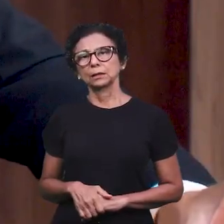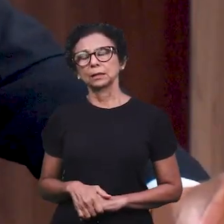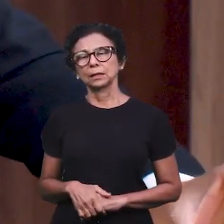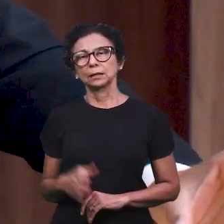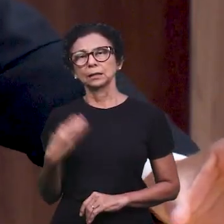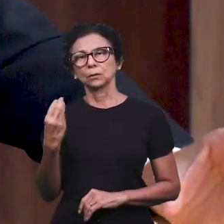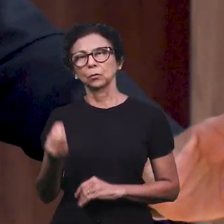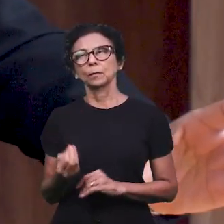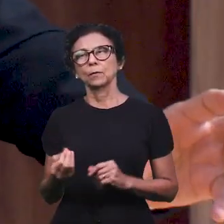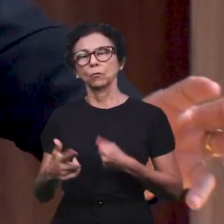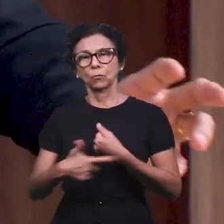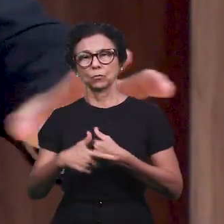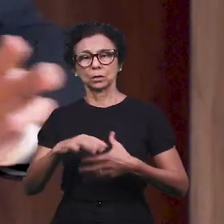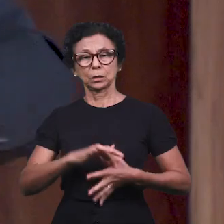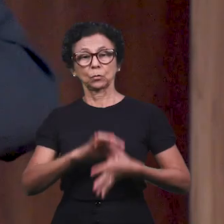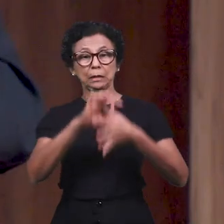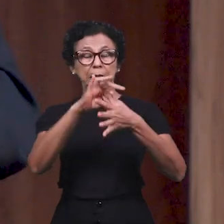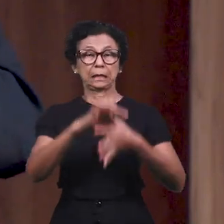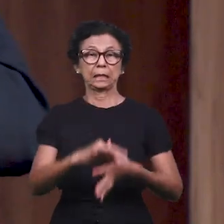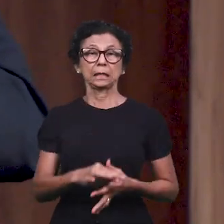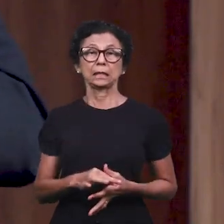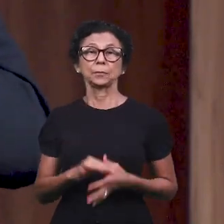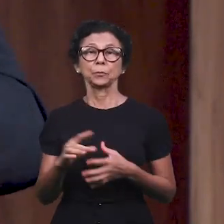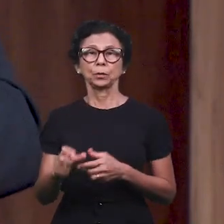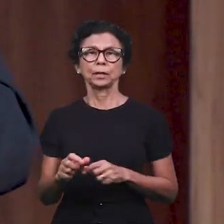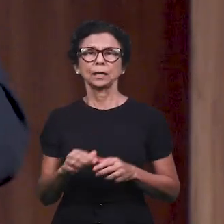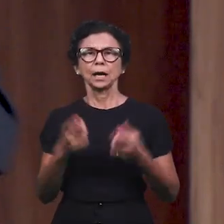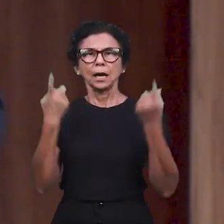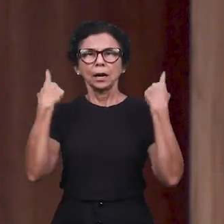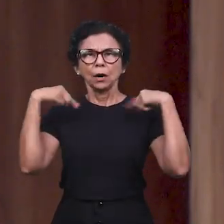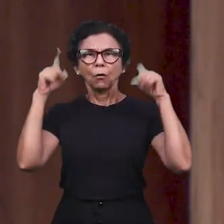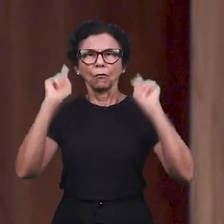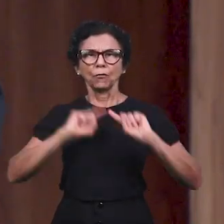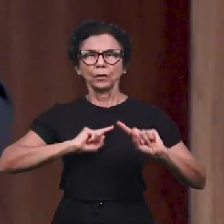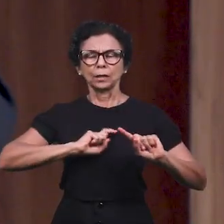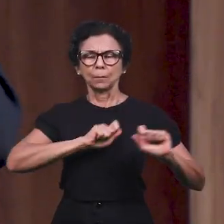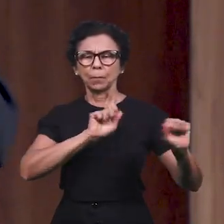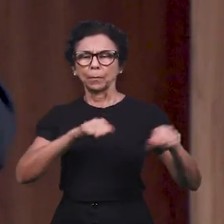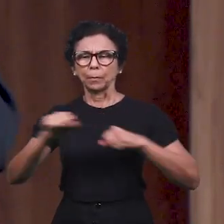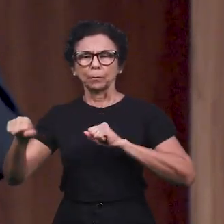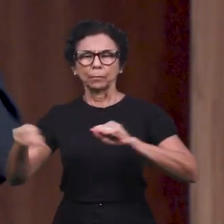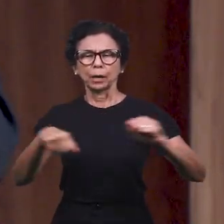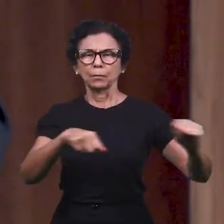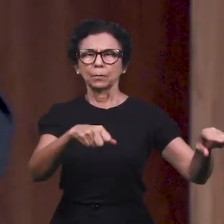rebanho. Cuidando de ovelha, cada ovelha tem seu jeito, seu